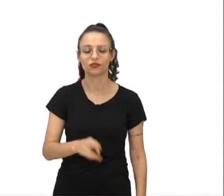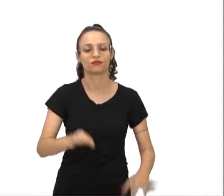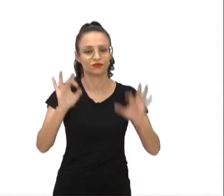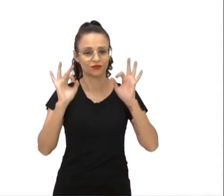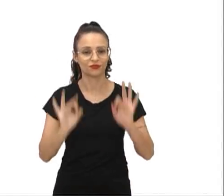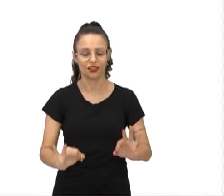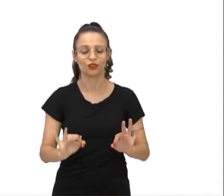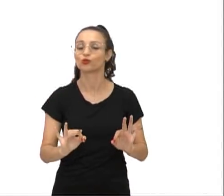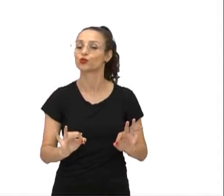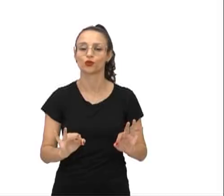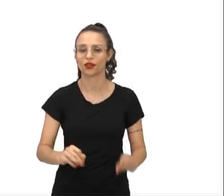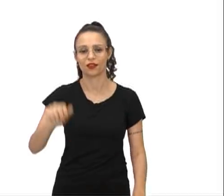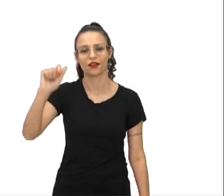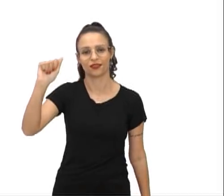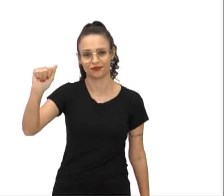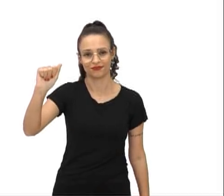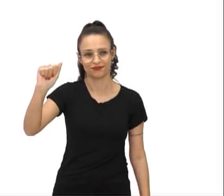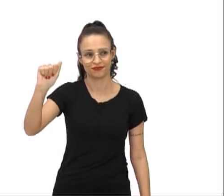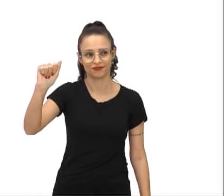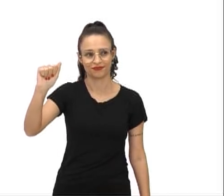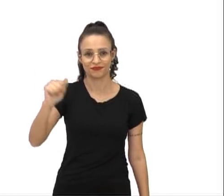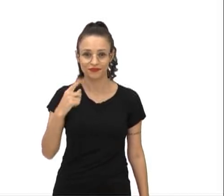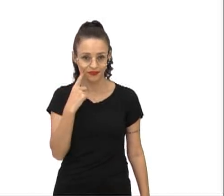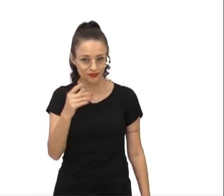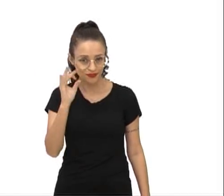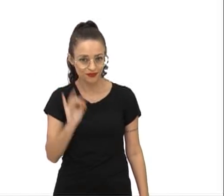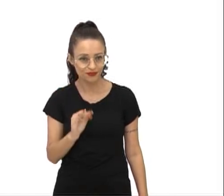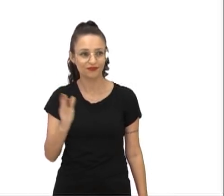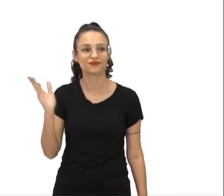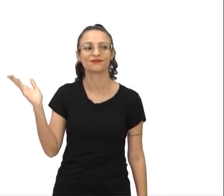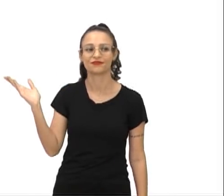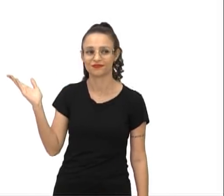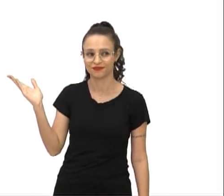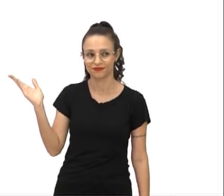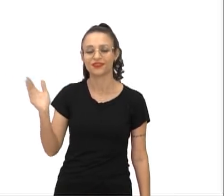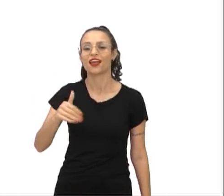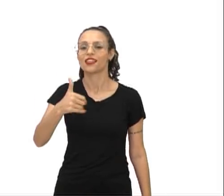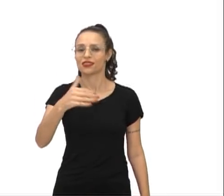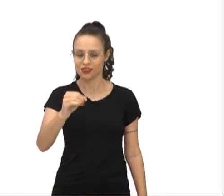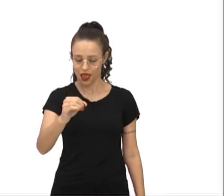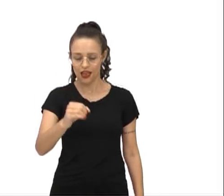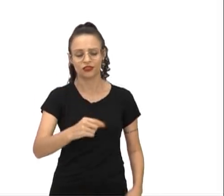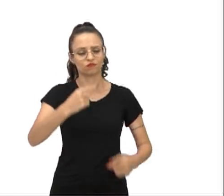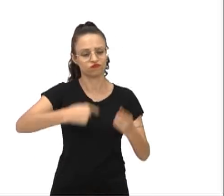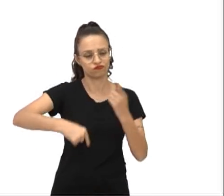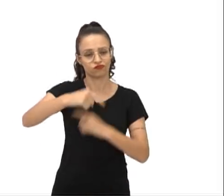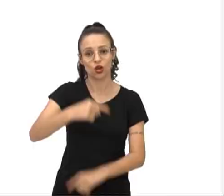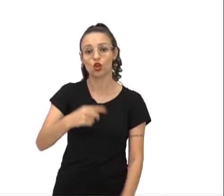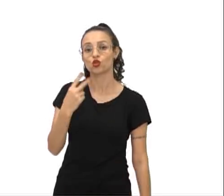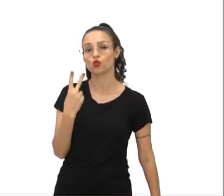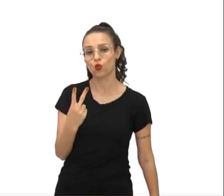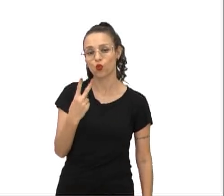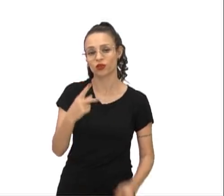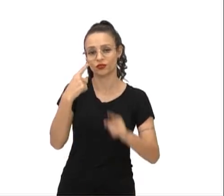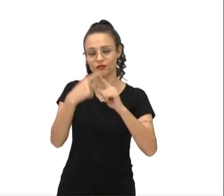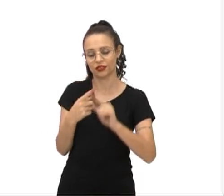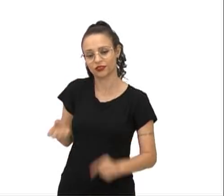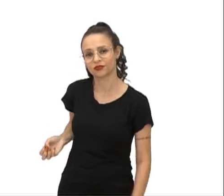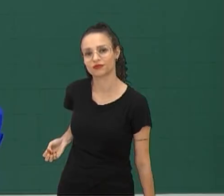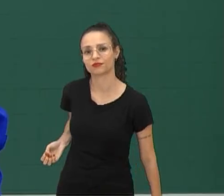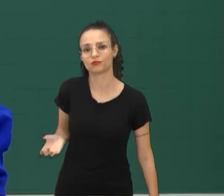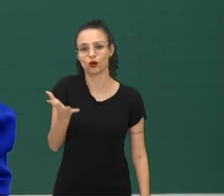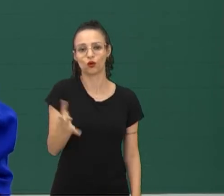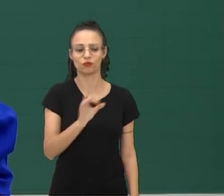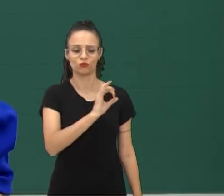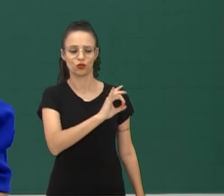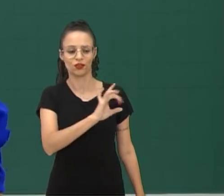correta a alternativa A. Vamos ver se eles acertaram? São 10 rodadas, sendo 2 arremessos por rodada